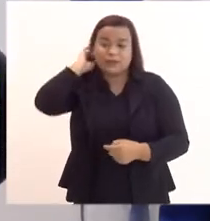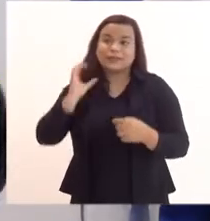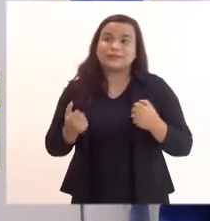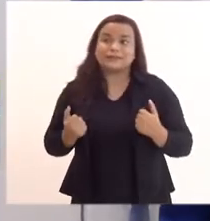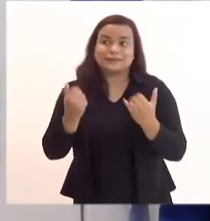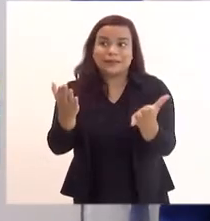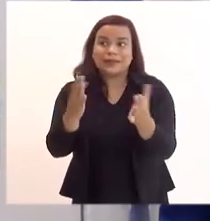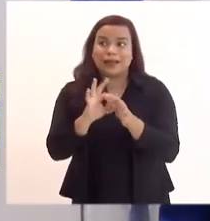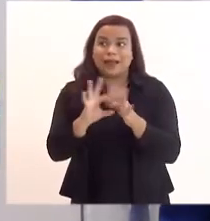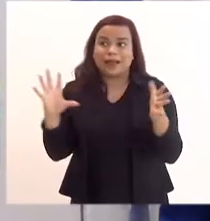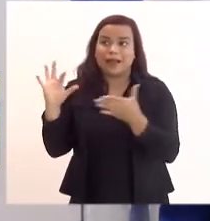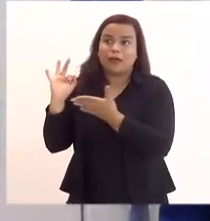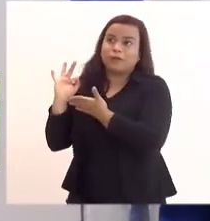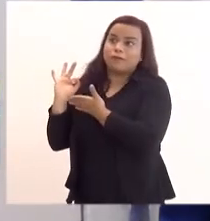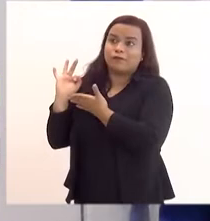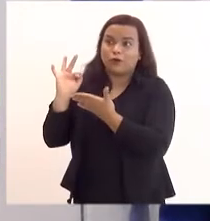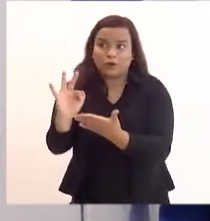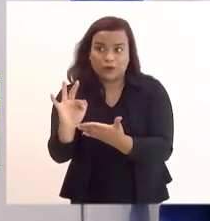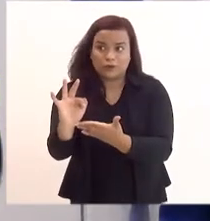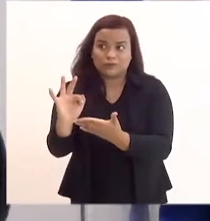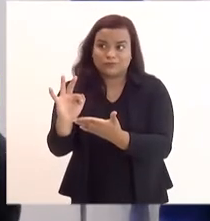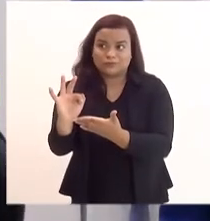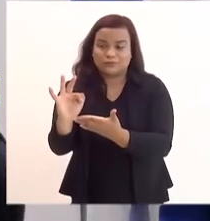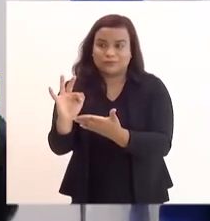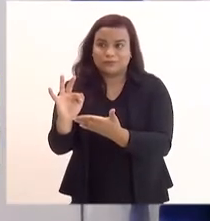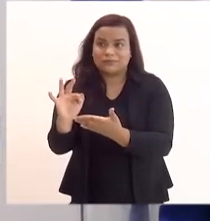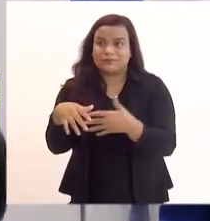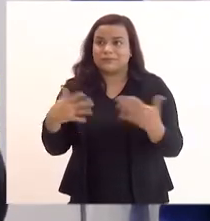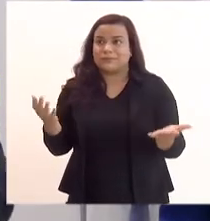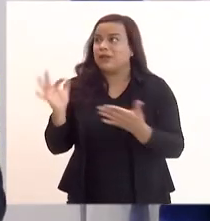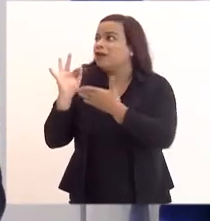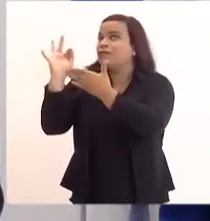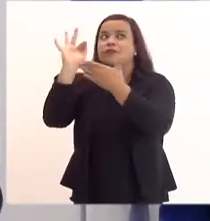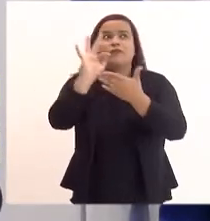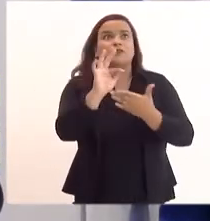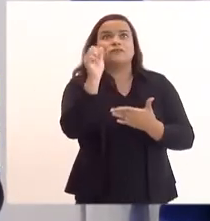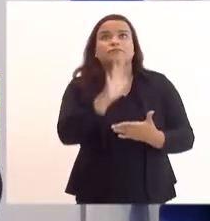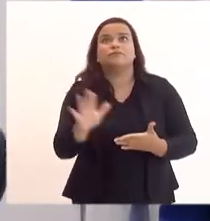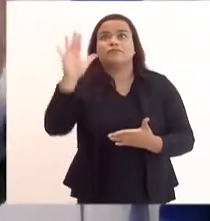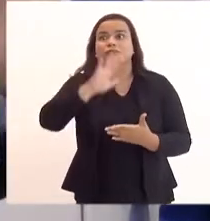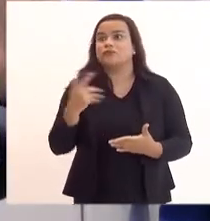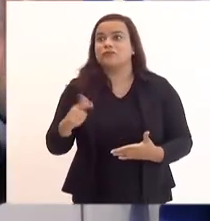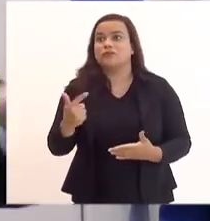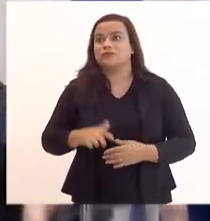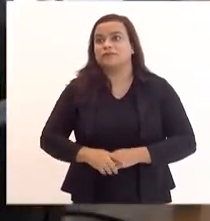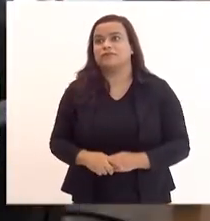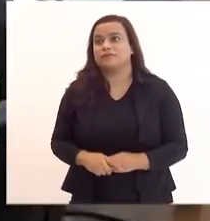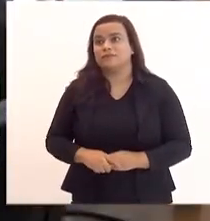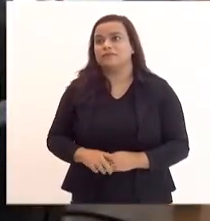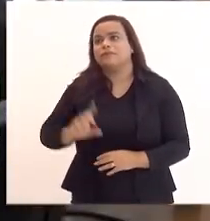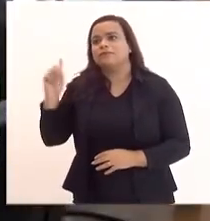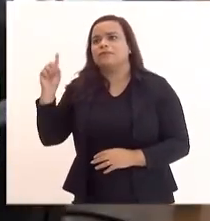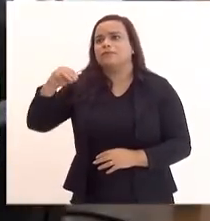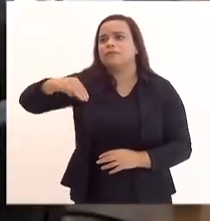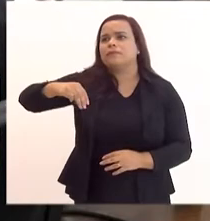autorize o fornecimento de algo que não é fornecido em nenhum lugar do país. Búzios e Macaé fazem isso não, na rede